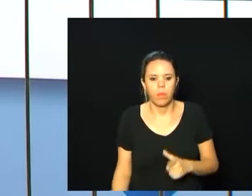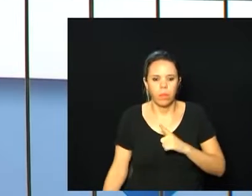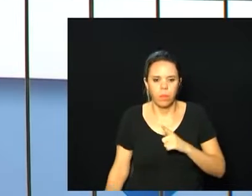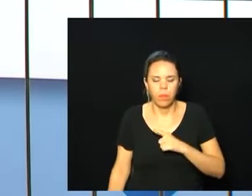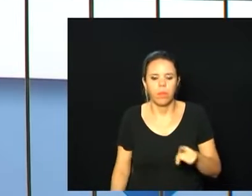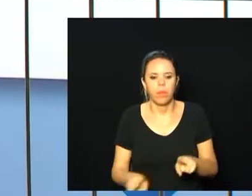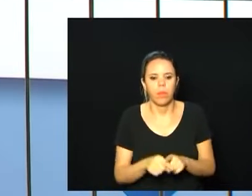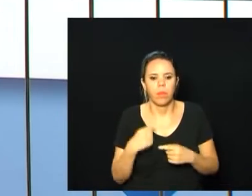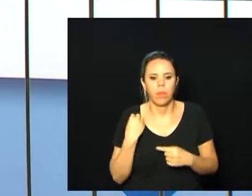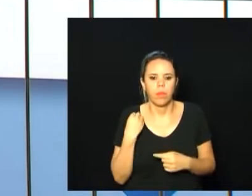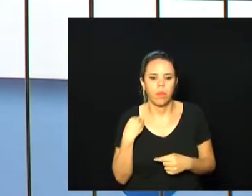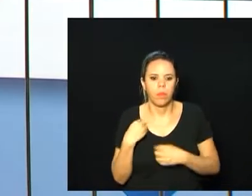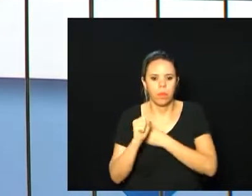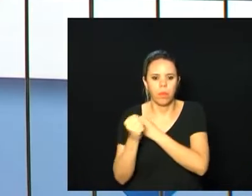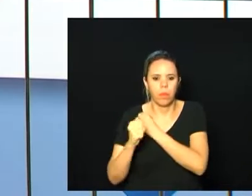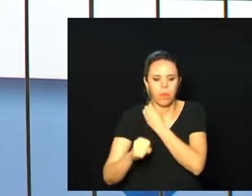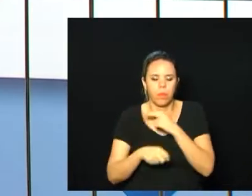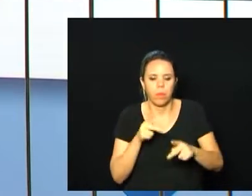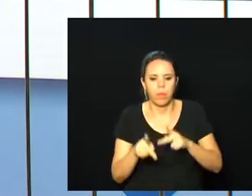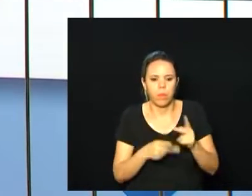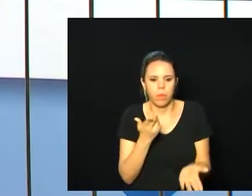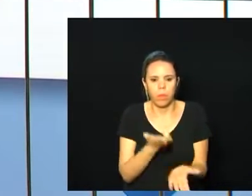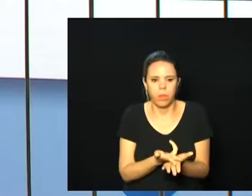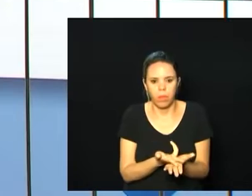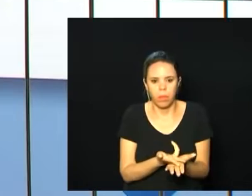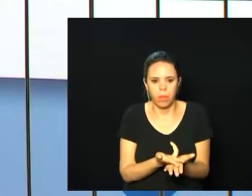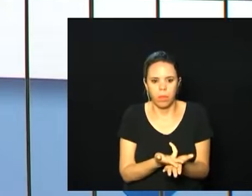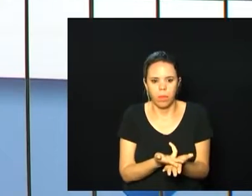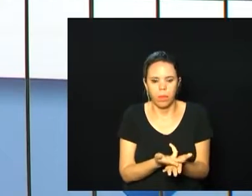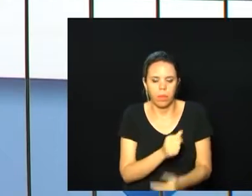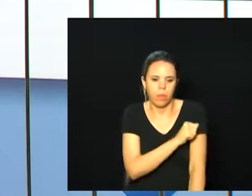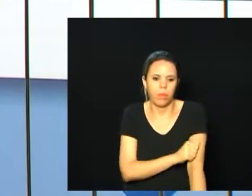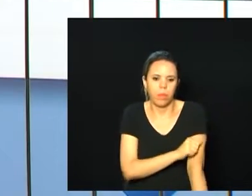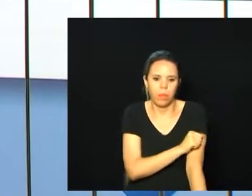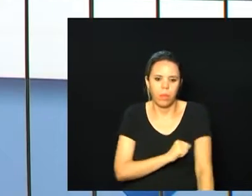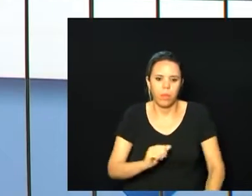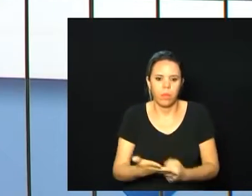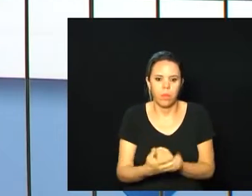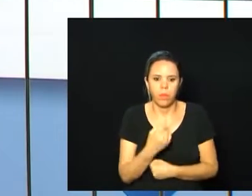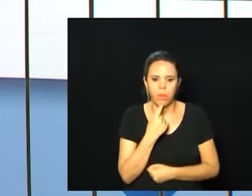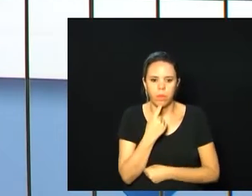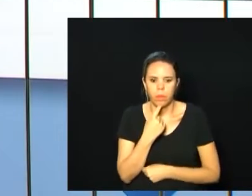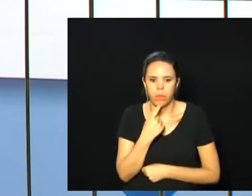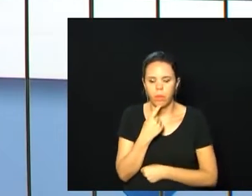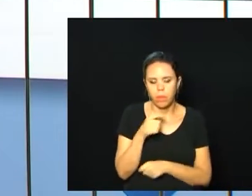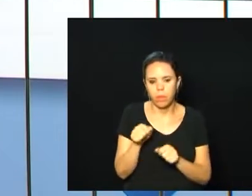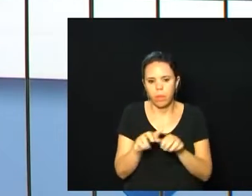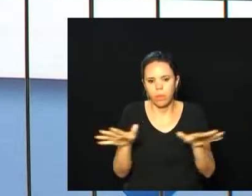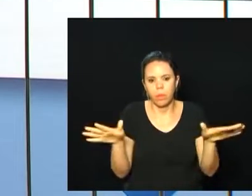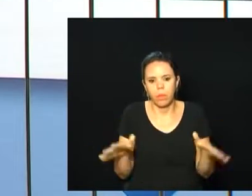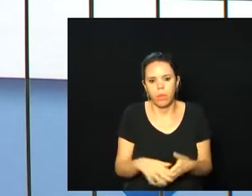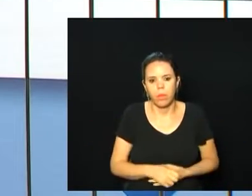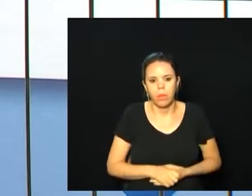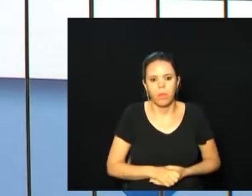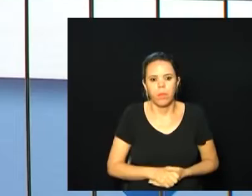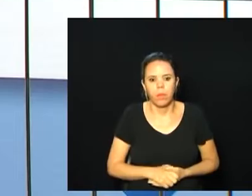também, 88 pacientes internados em leitos de enfermaria Covid em Campinas. A distribuição está da